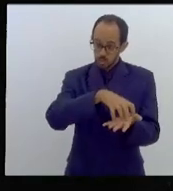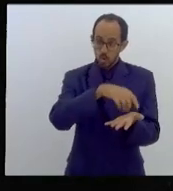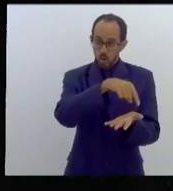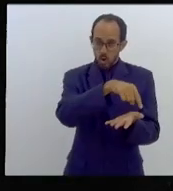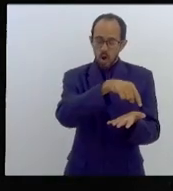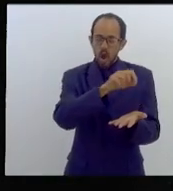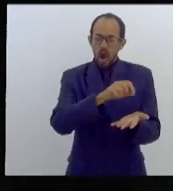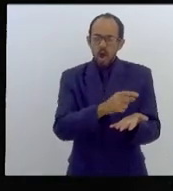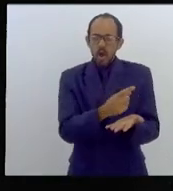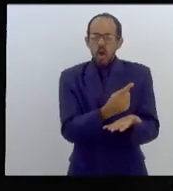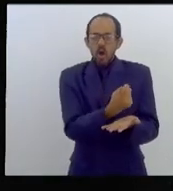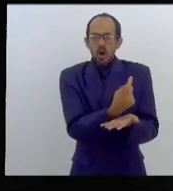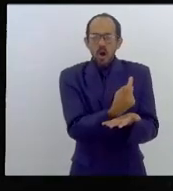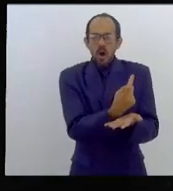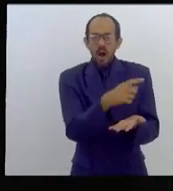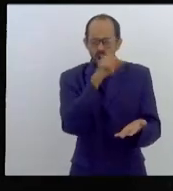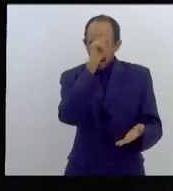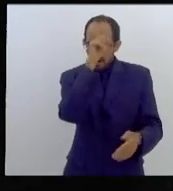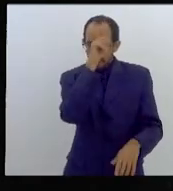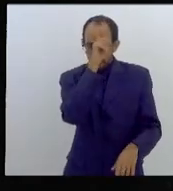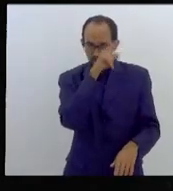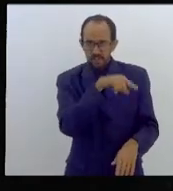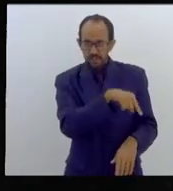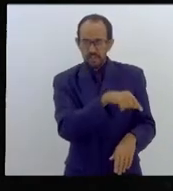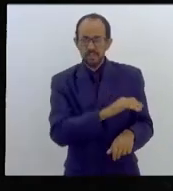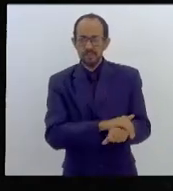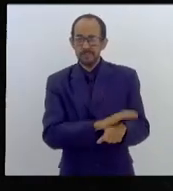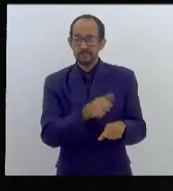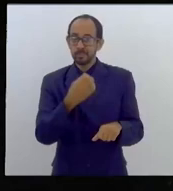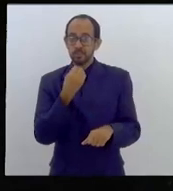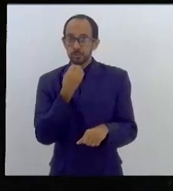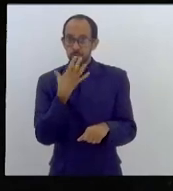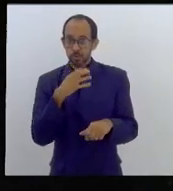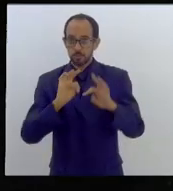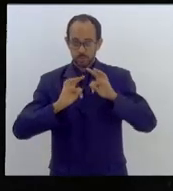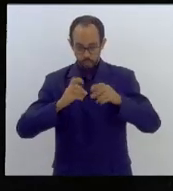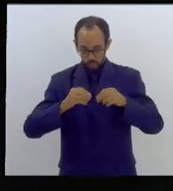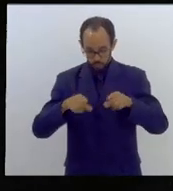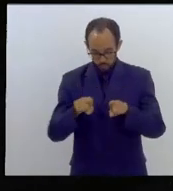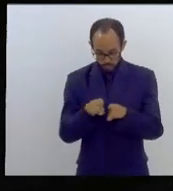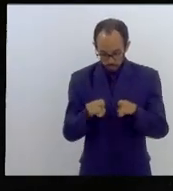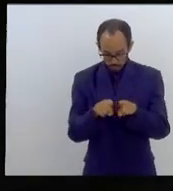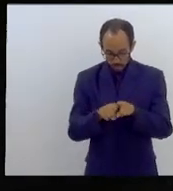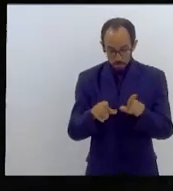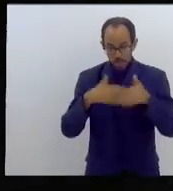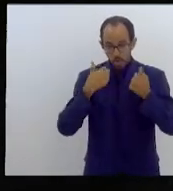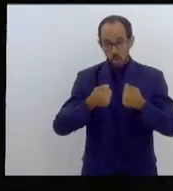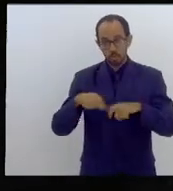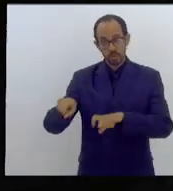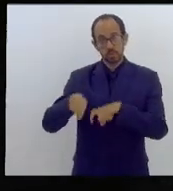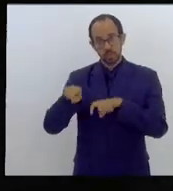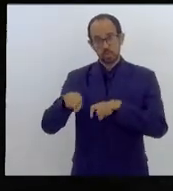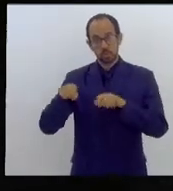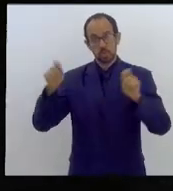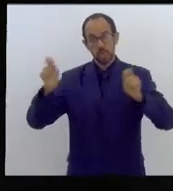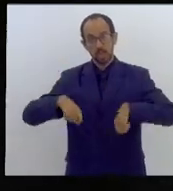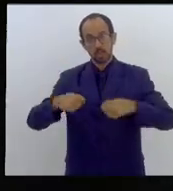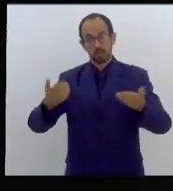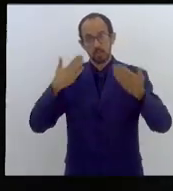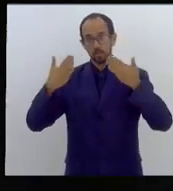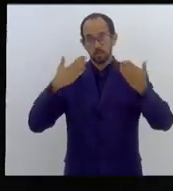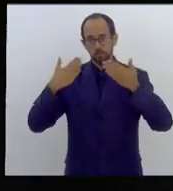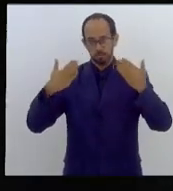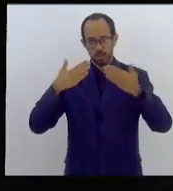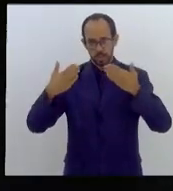daquela unidade hospitalar. Isso seria bom para todo mundo, inclusive para o interior, porque a gente poderia comparar cidades